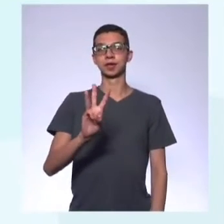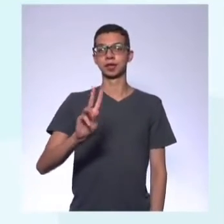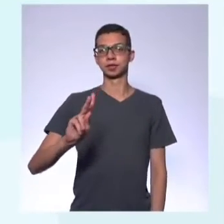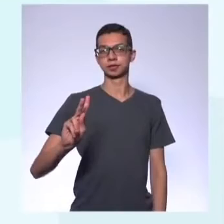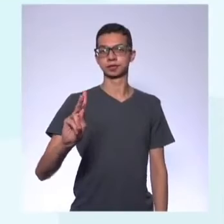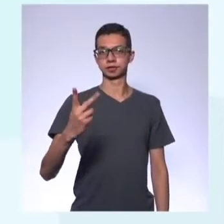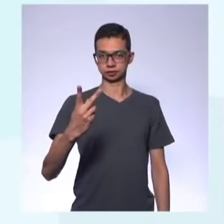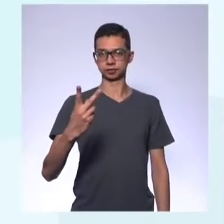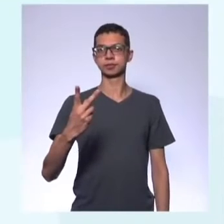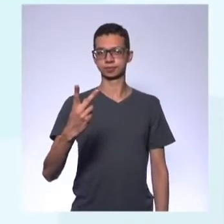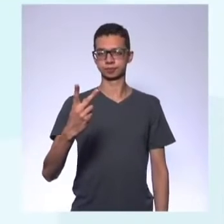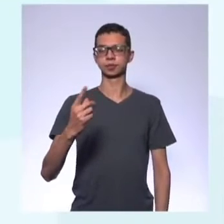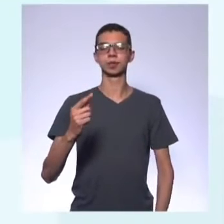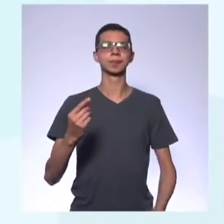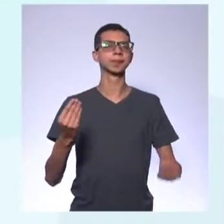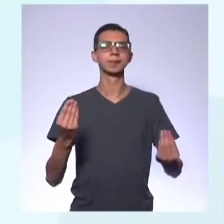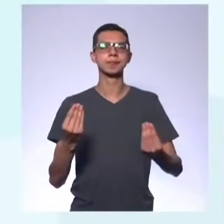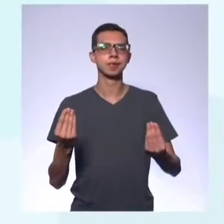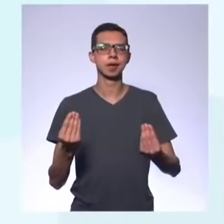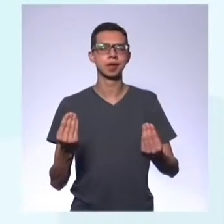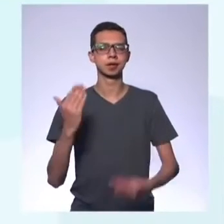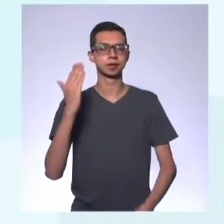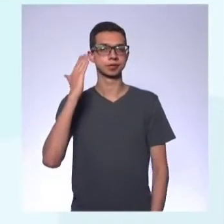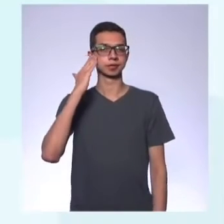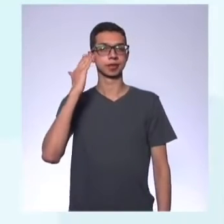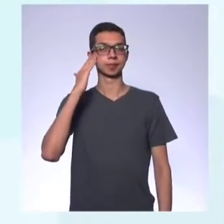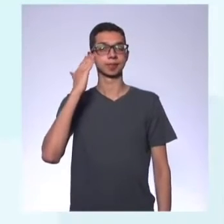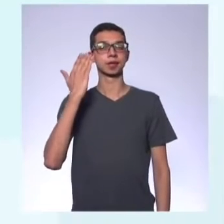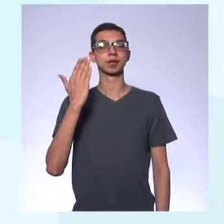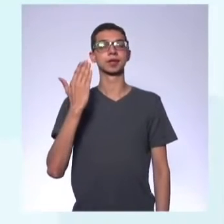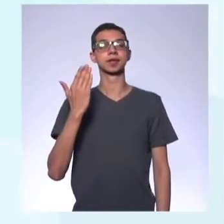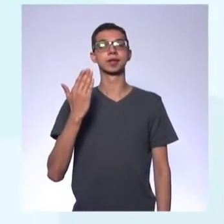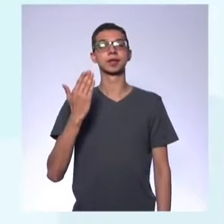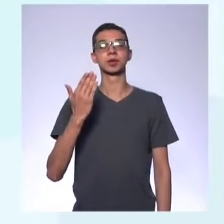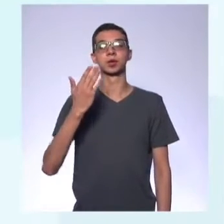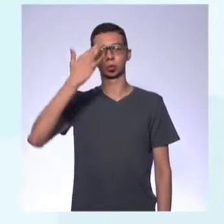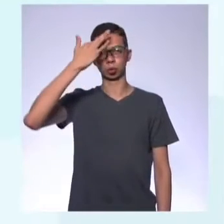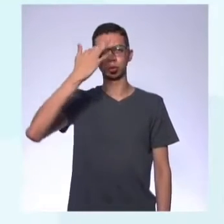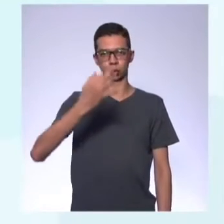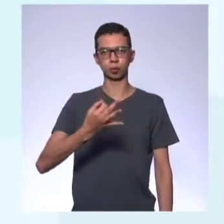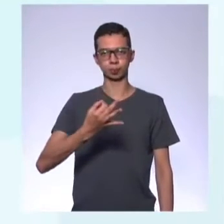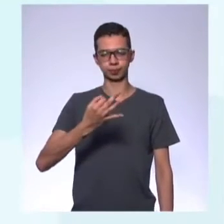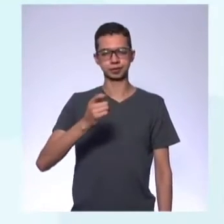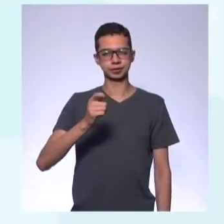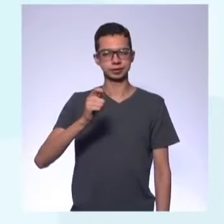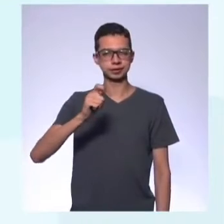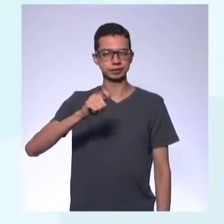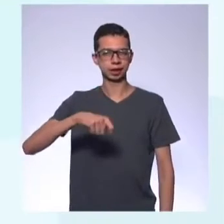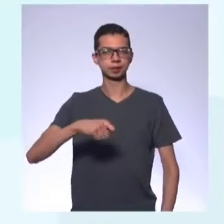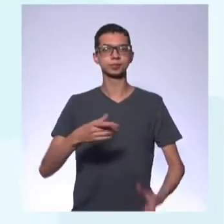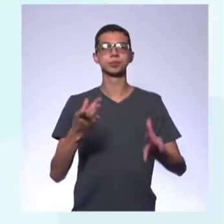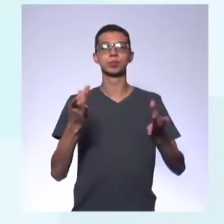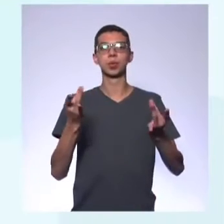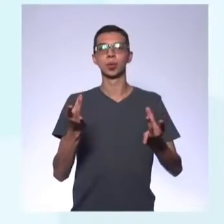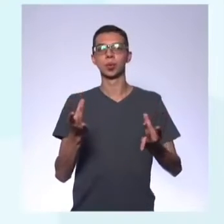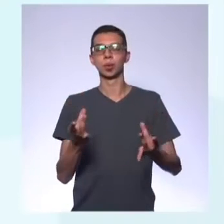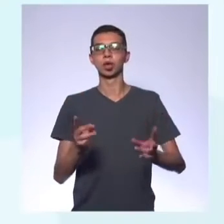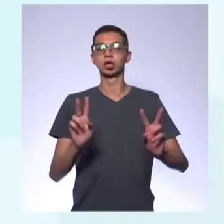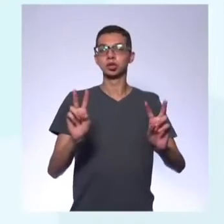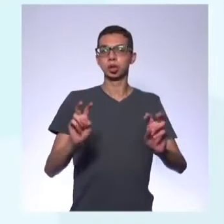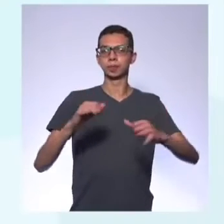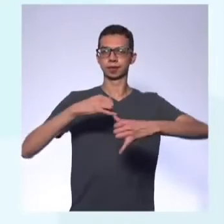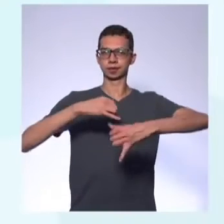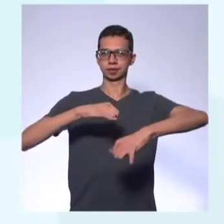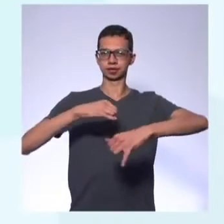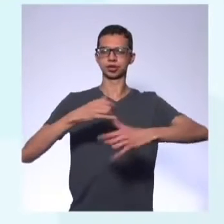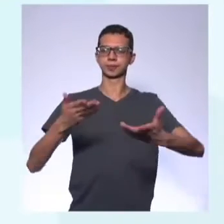seja, é uma medida utilizada aí para que a gente consiga compreender um pouquinho mais as questões ligadas à energia elétrica.